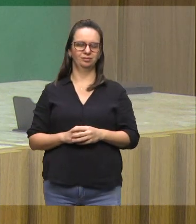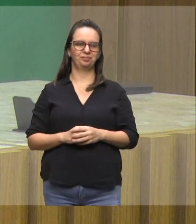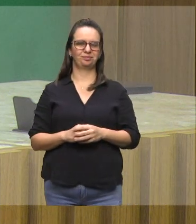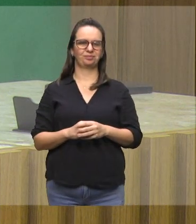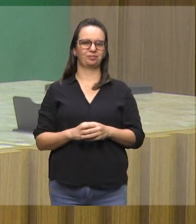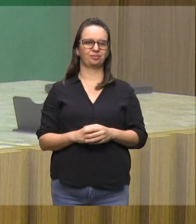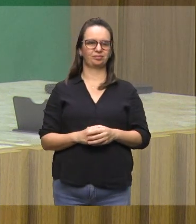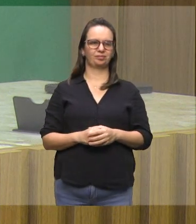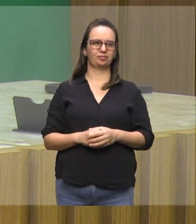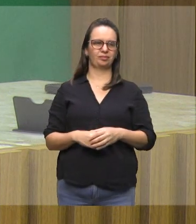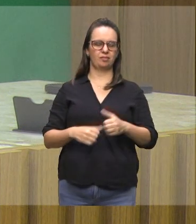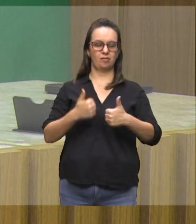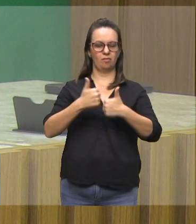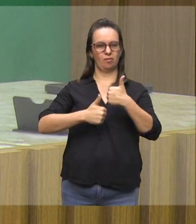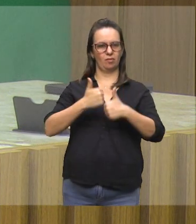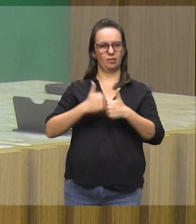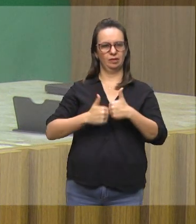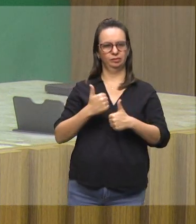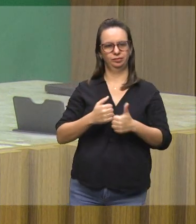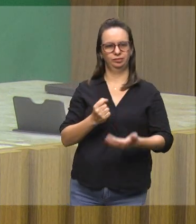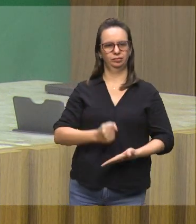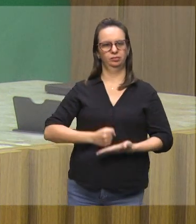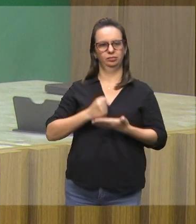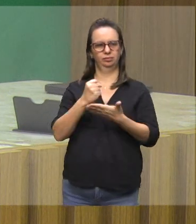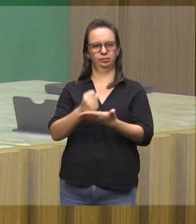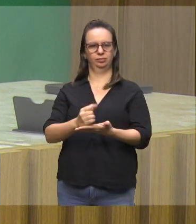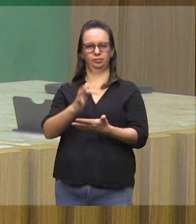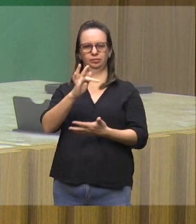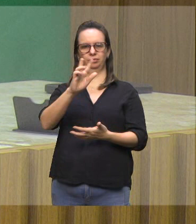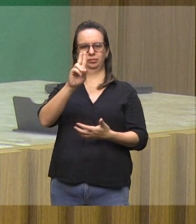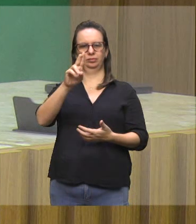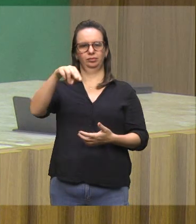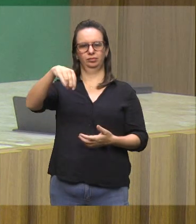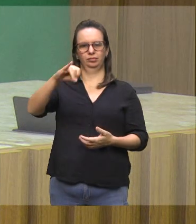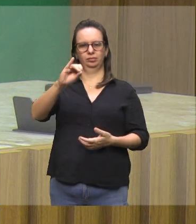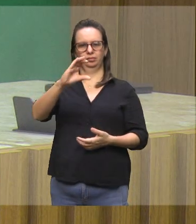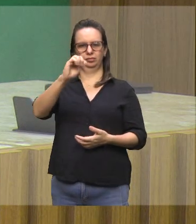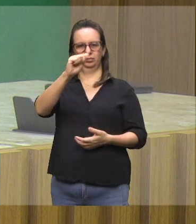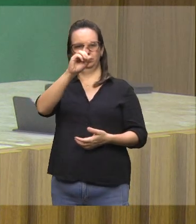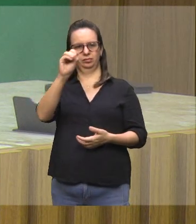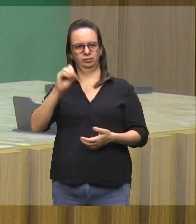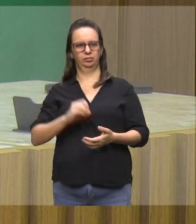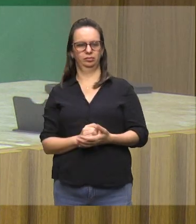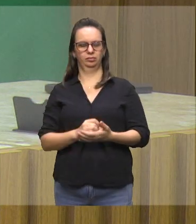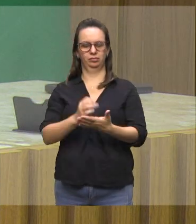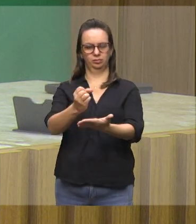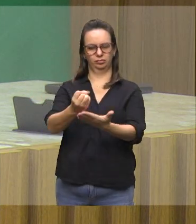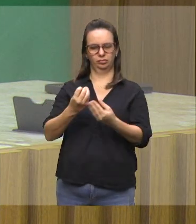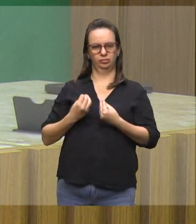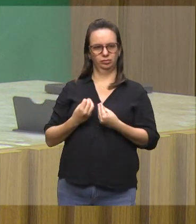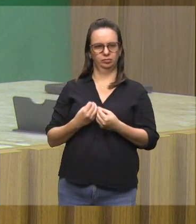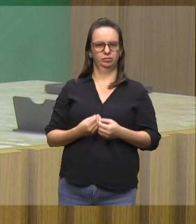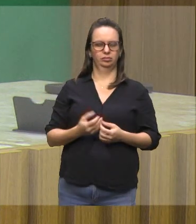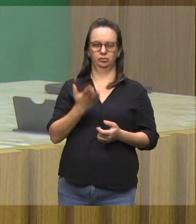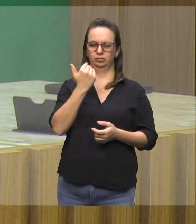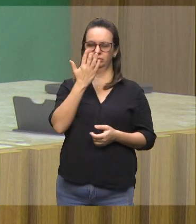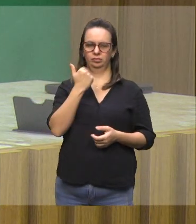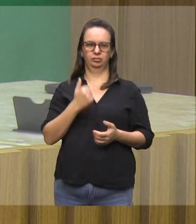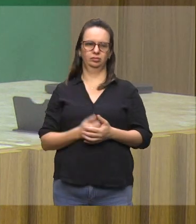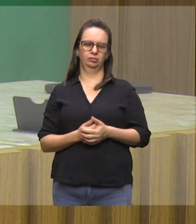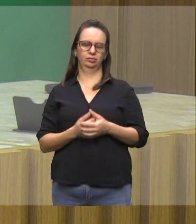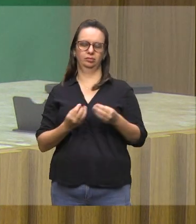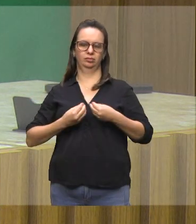lá no Tunicão, onde a gente conseguiu aí arrecadar uma grande quantidade, né, de alimentos que vai ser doado, né,